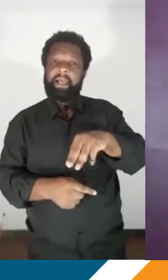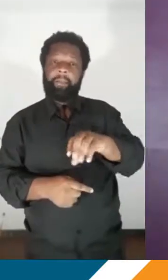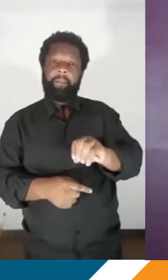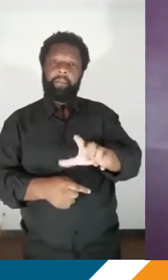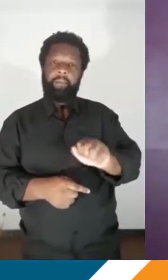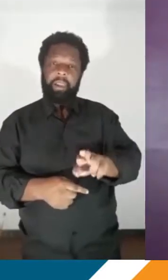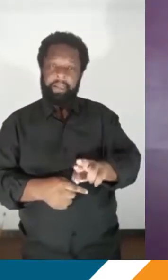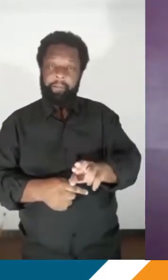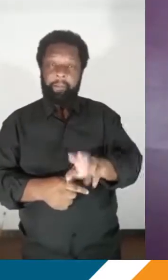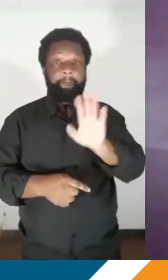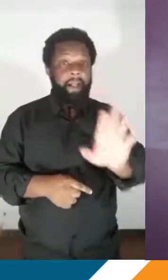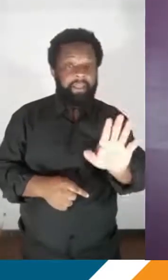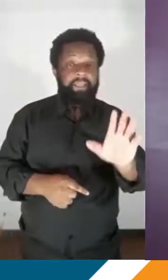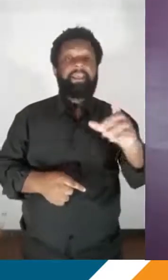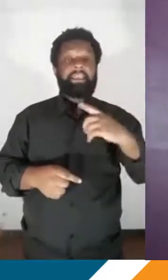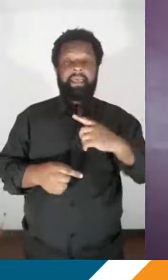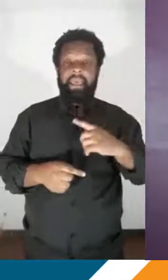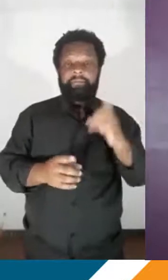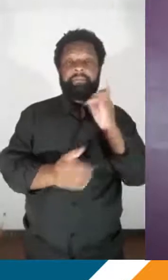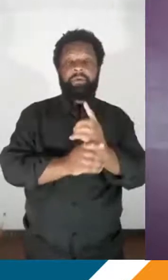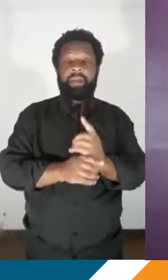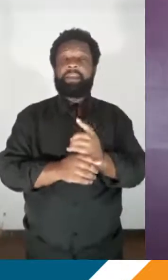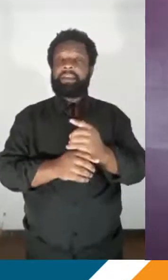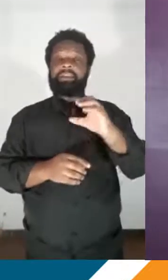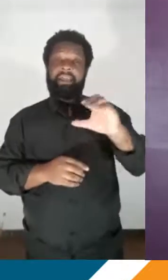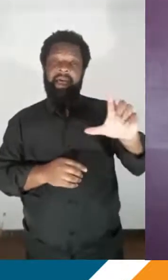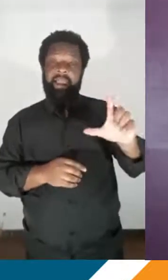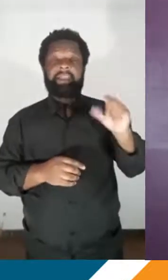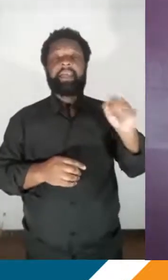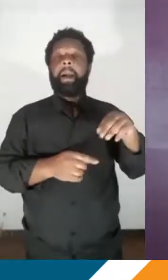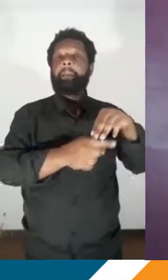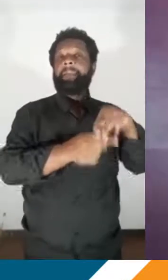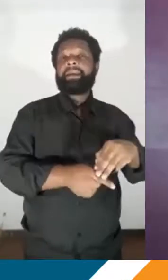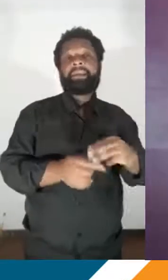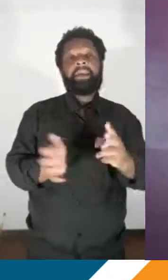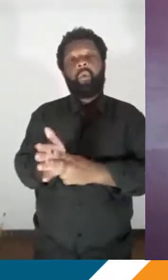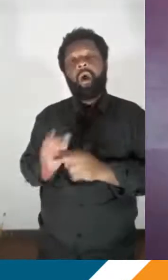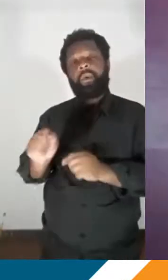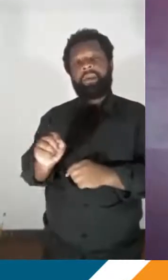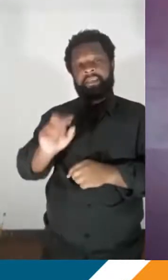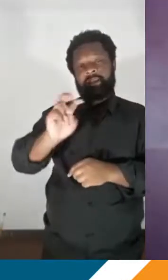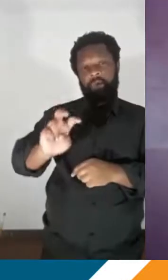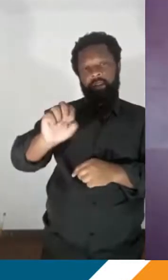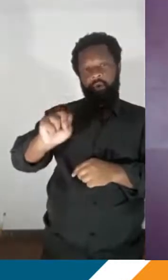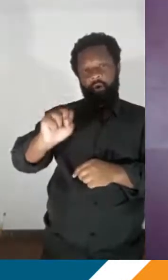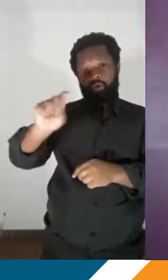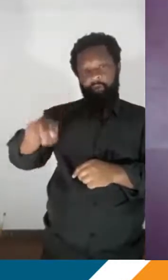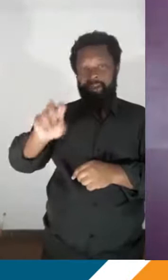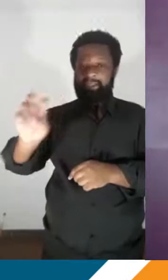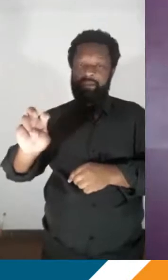massa molar, certo? Só que nós estamos tratando do NaCl, e essa massa molar é igual a